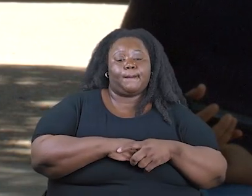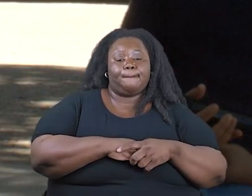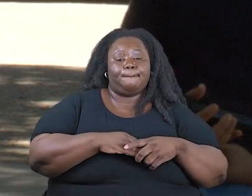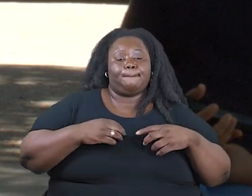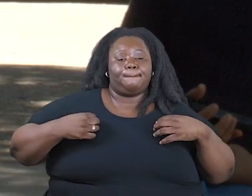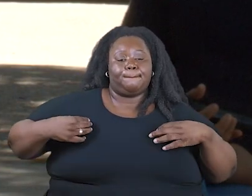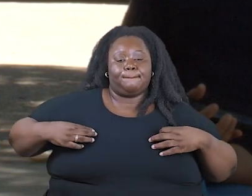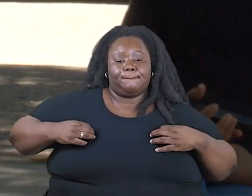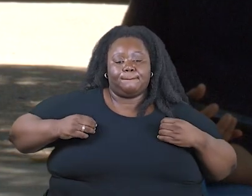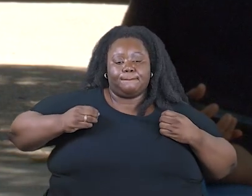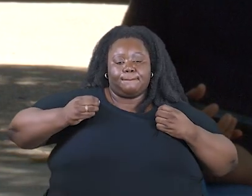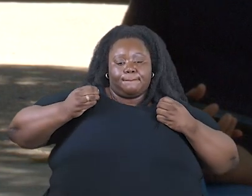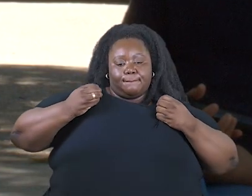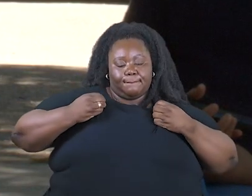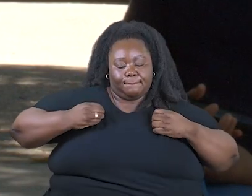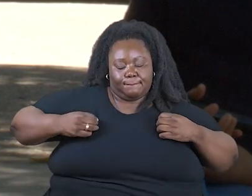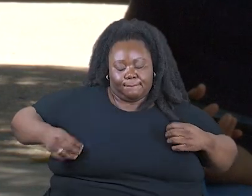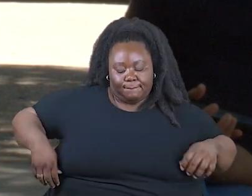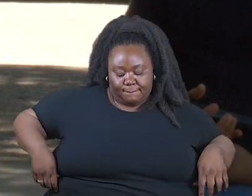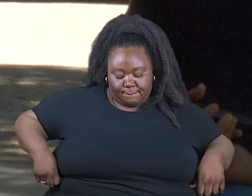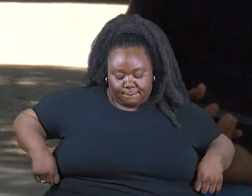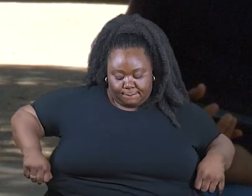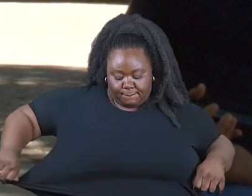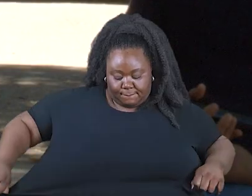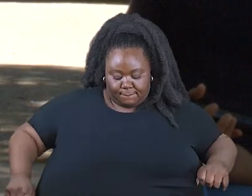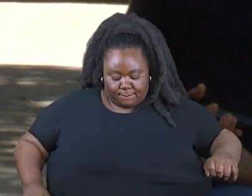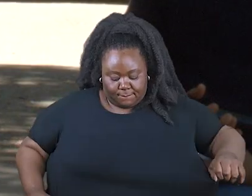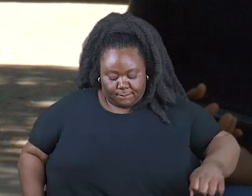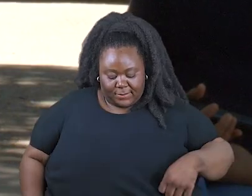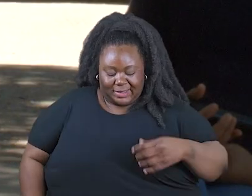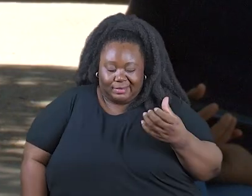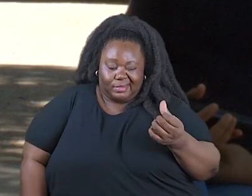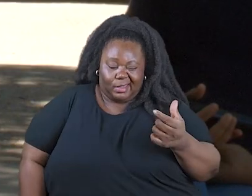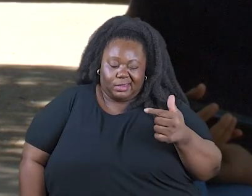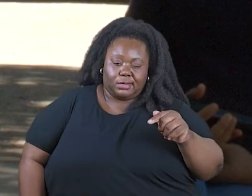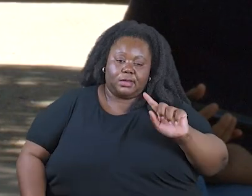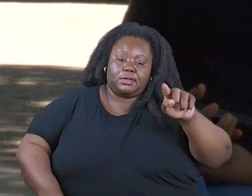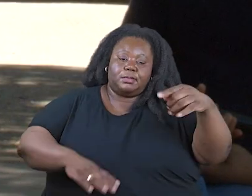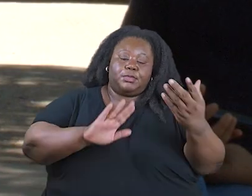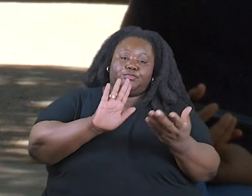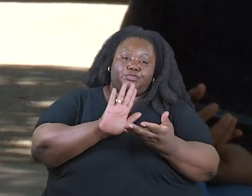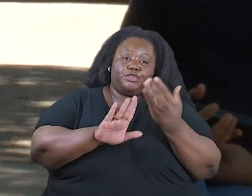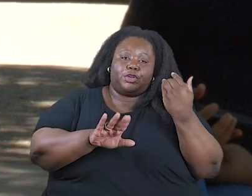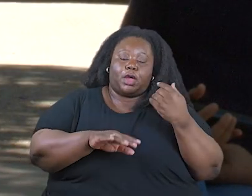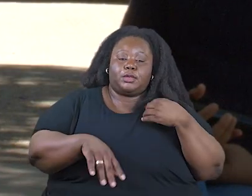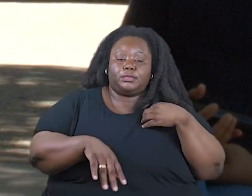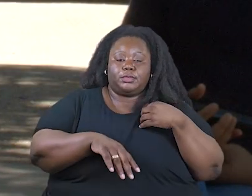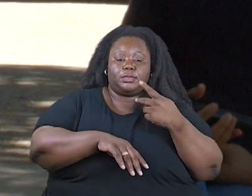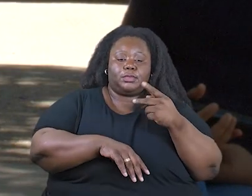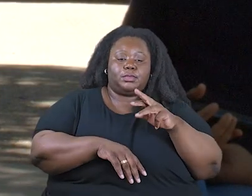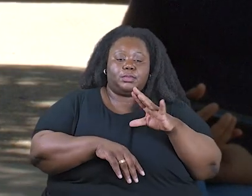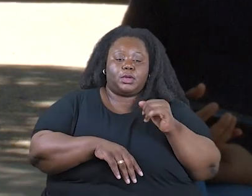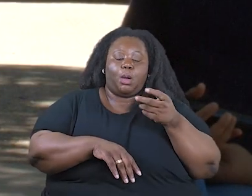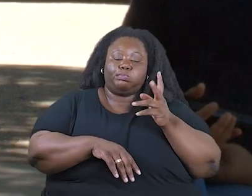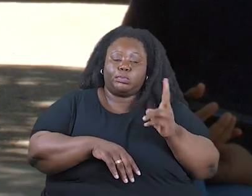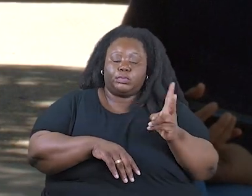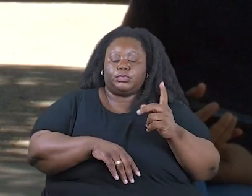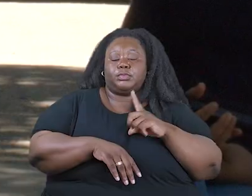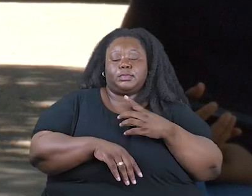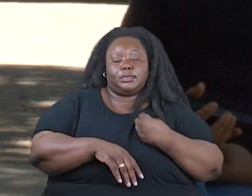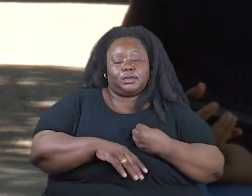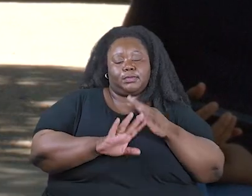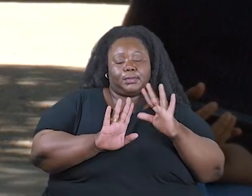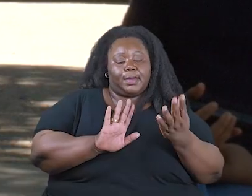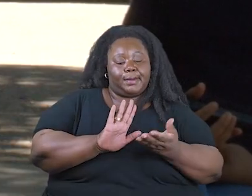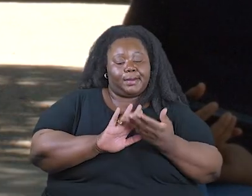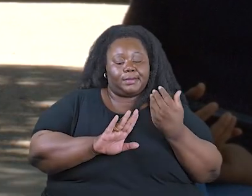Isso durou acho que uns 6, 7 anos e depois tiraram essa categoria. O PROAC continua existindo, mas